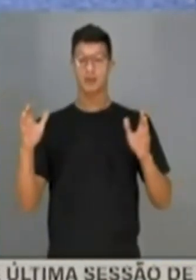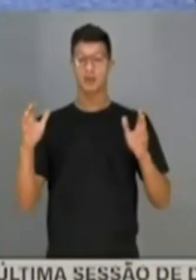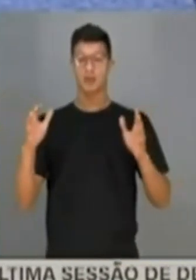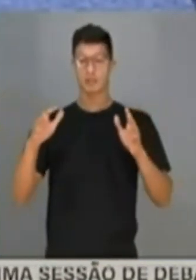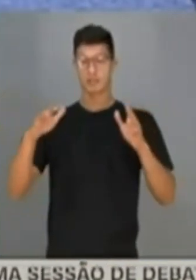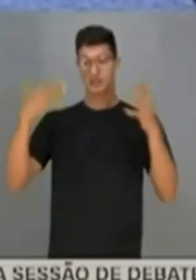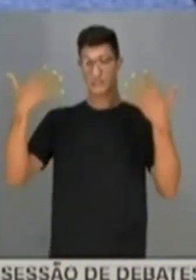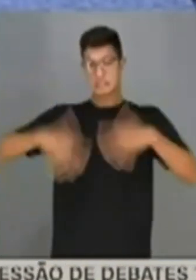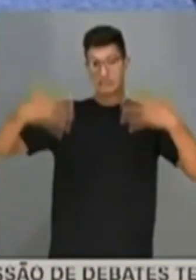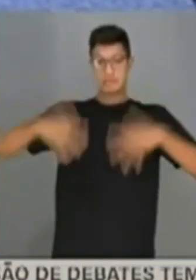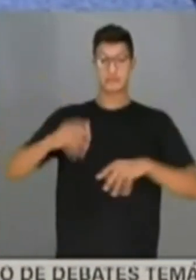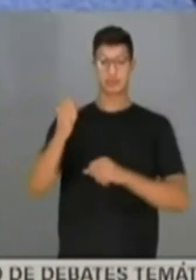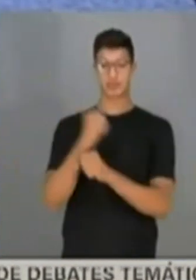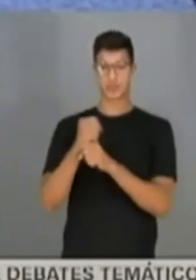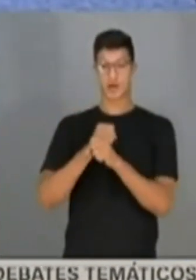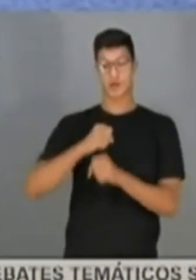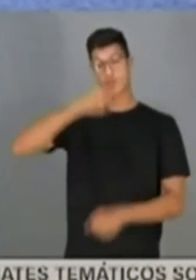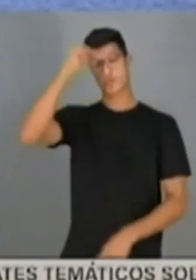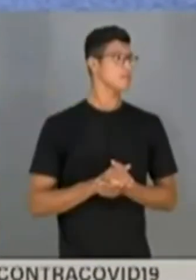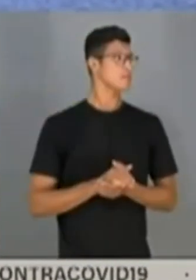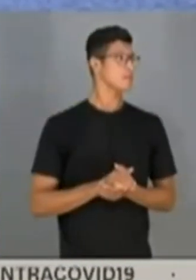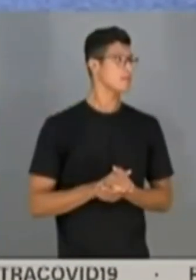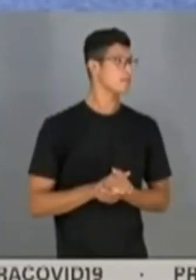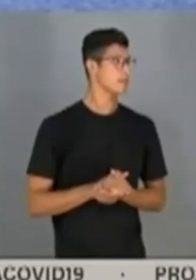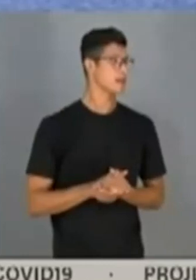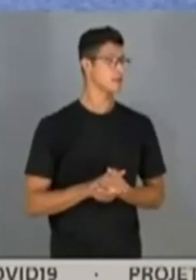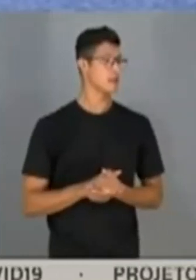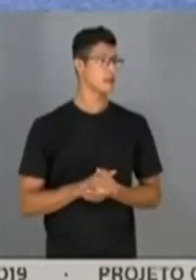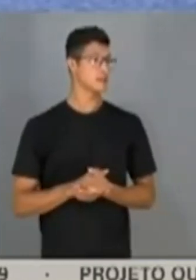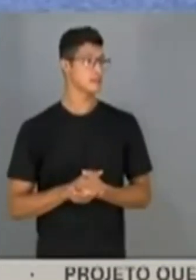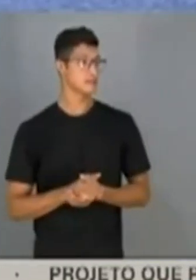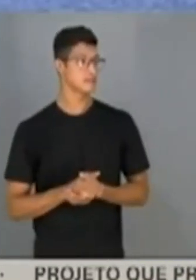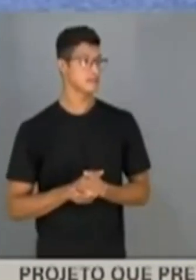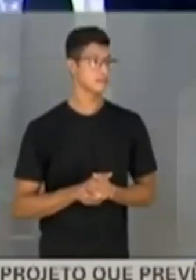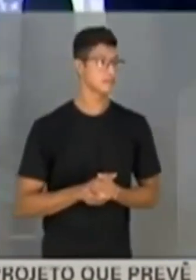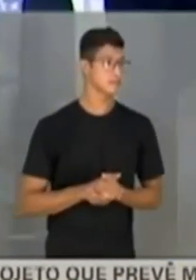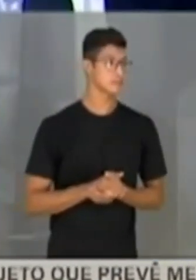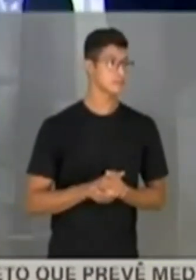IPO do ano no Brasil. Difícil, né?